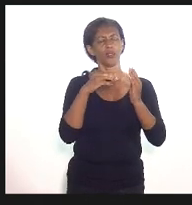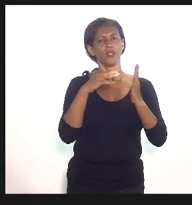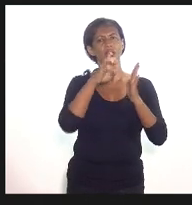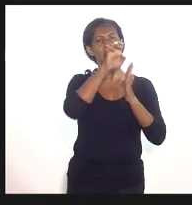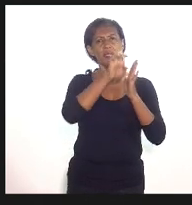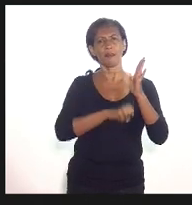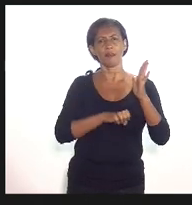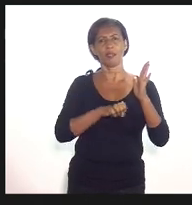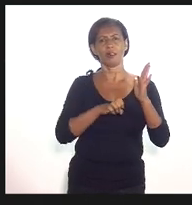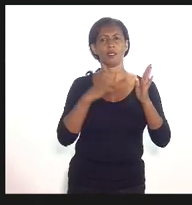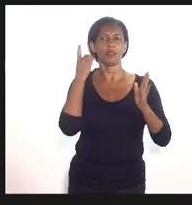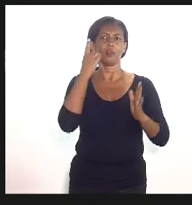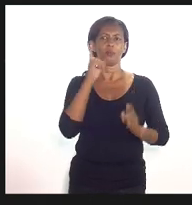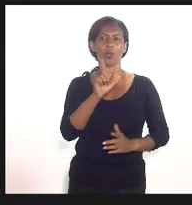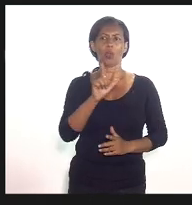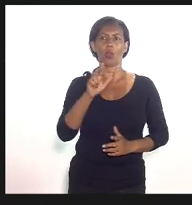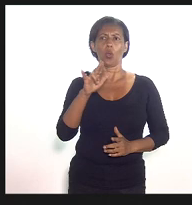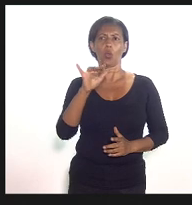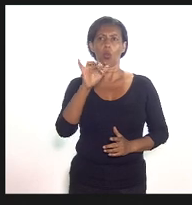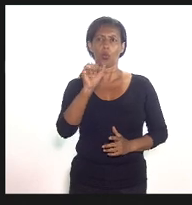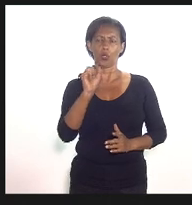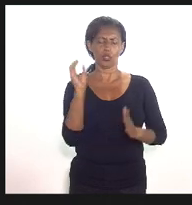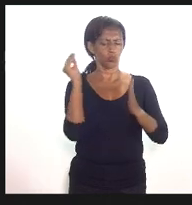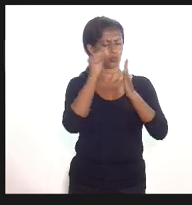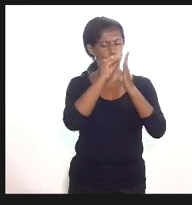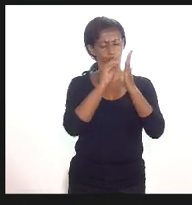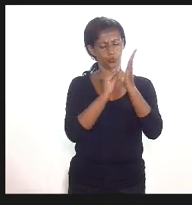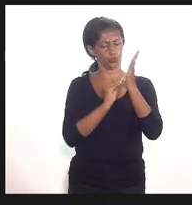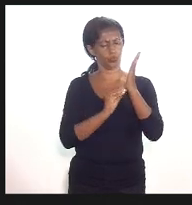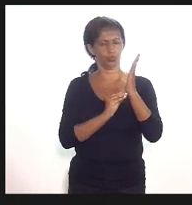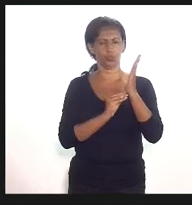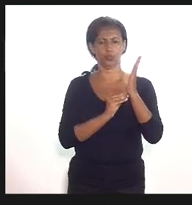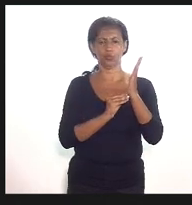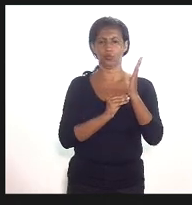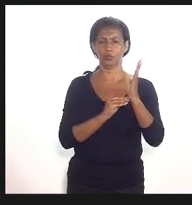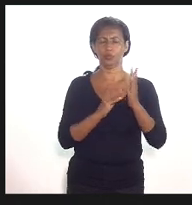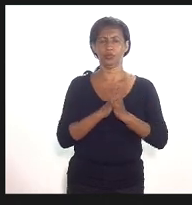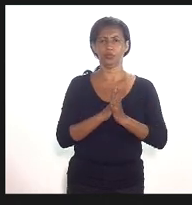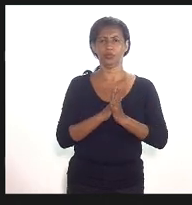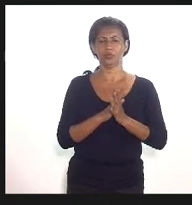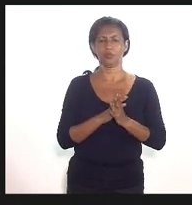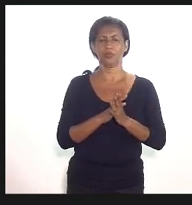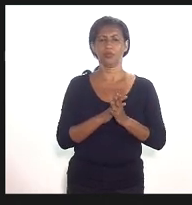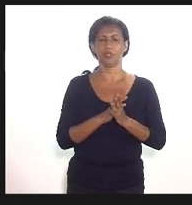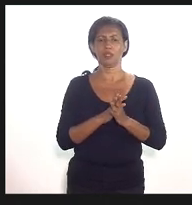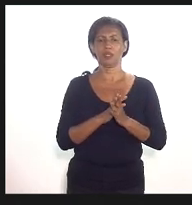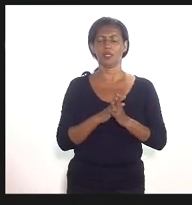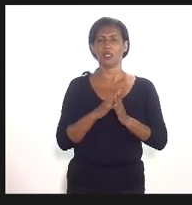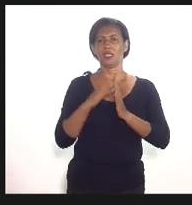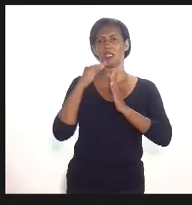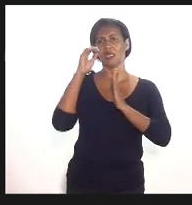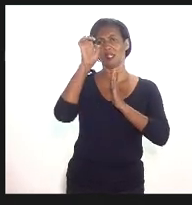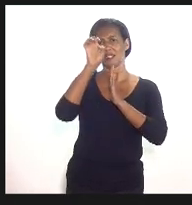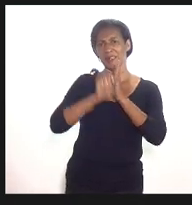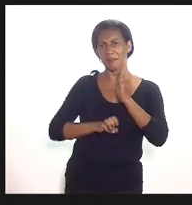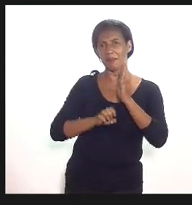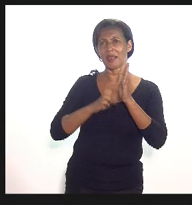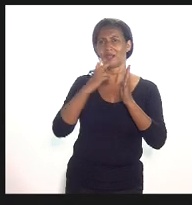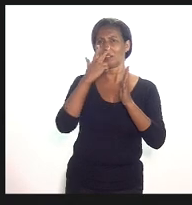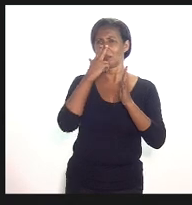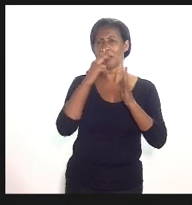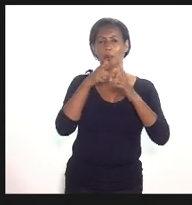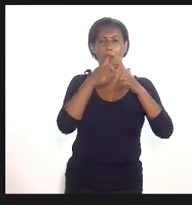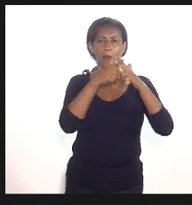Paulo. O projeto original é perigosíssimo, um estapafúrdio, ao meu ver. E as emendas do deputado Luiz Paulo corrigem o